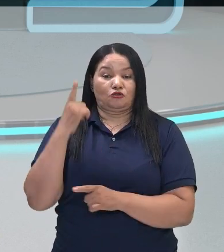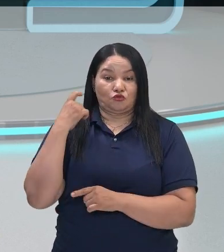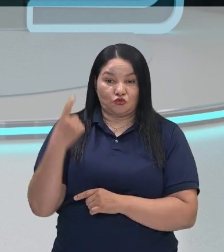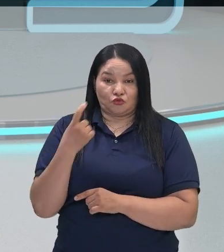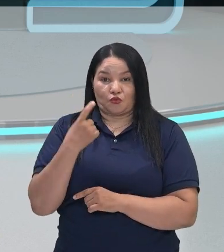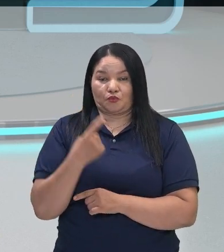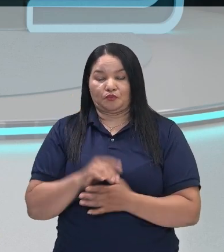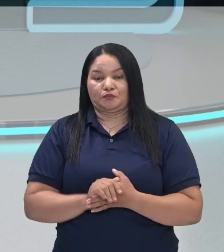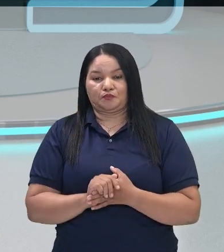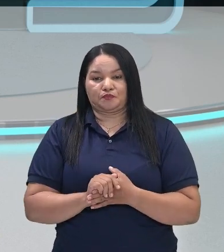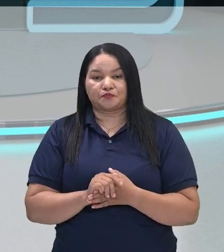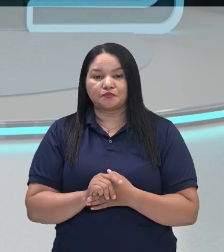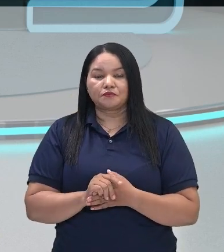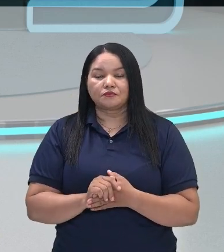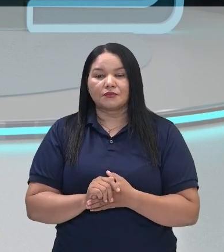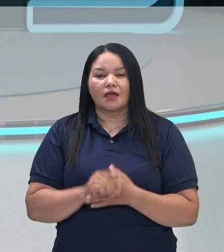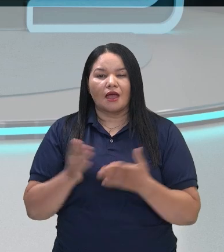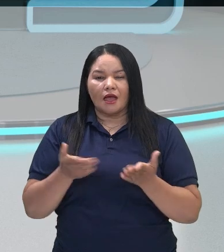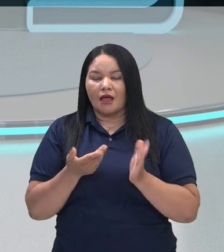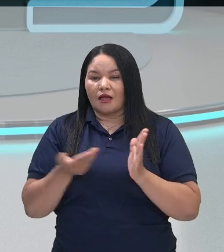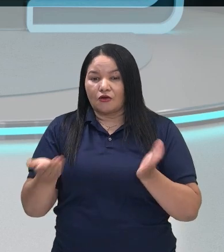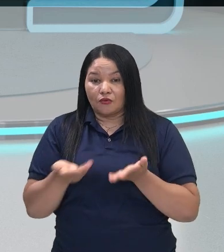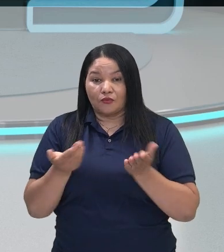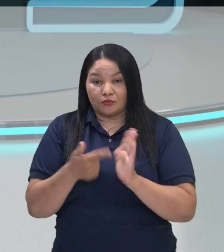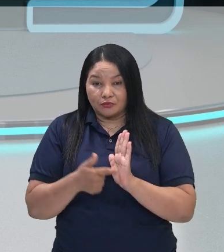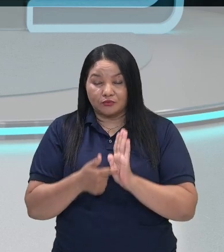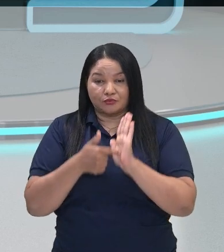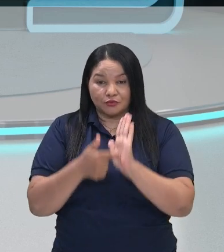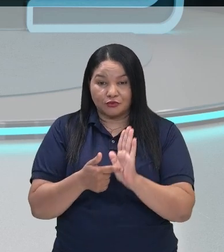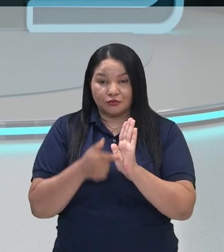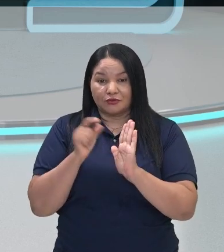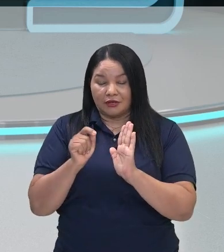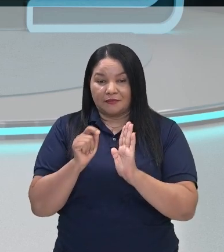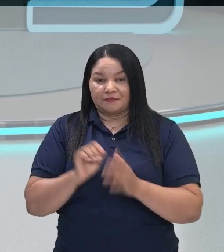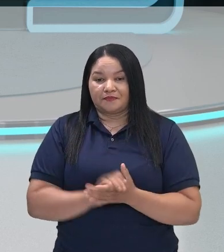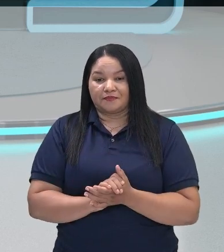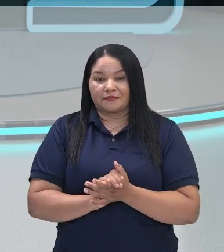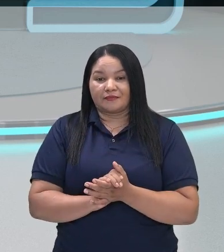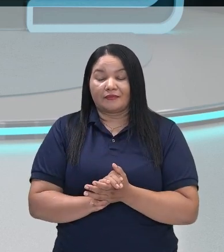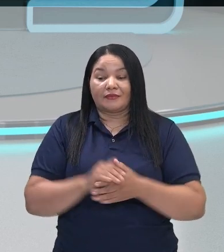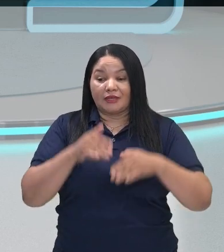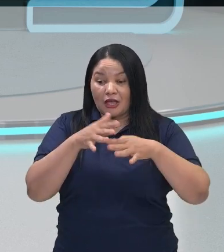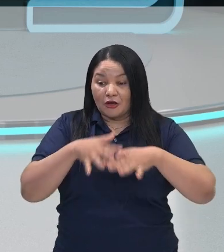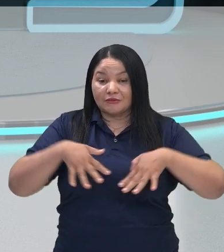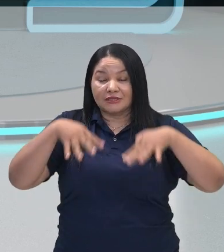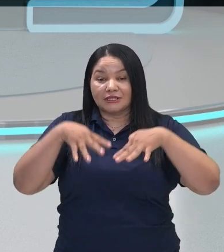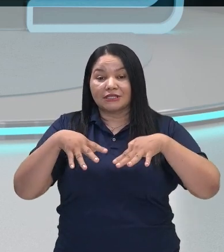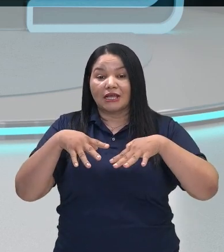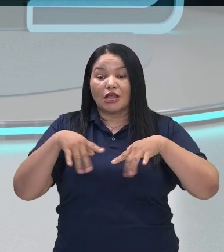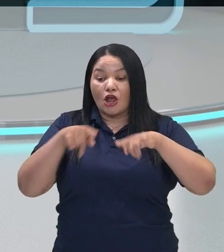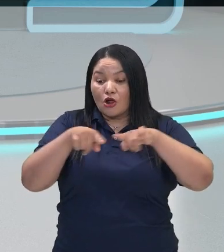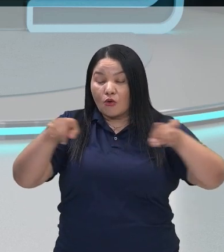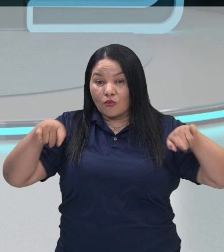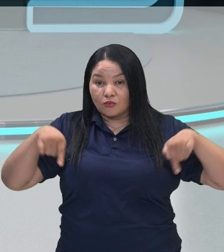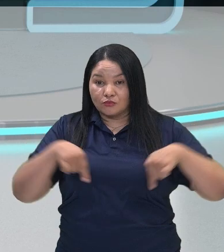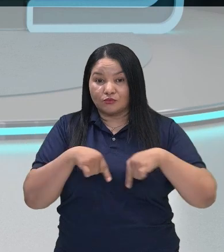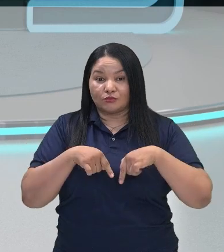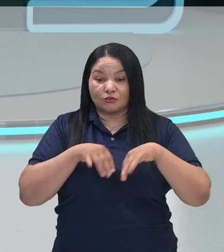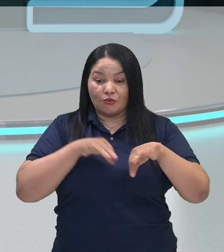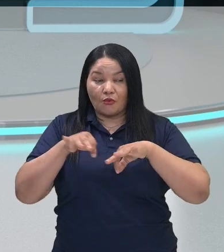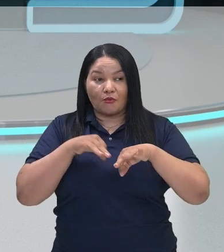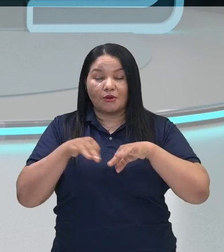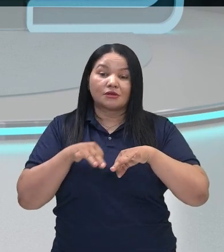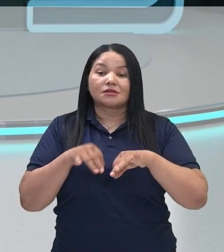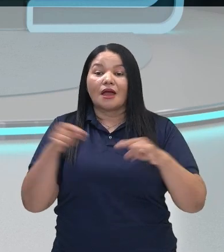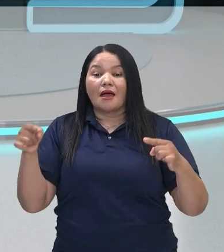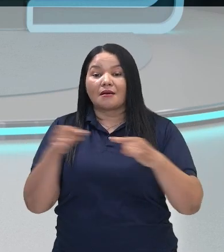E aí eu trago para vocês, mais para apresentar, tinha o quê? O cenário. O cenário era que indicar em